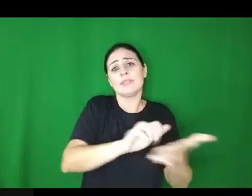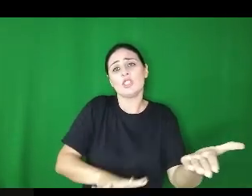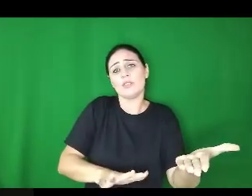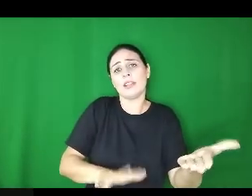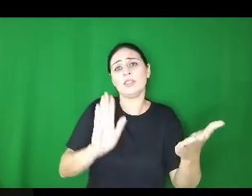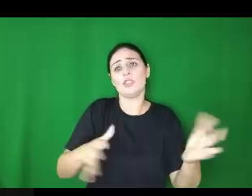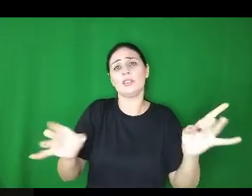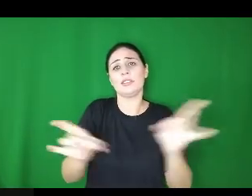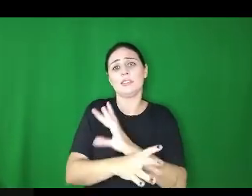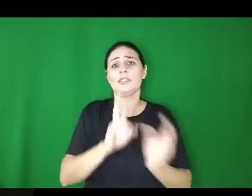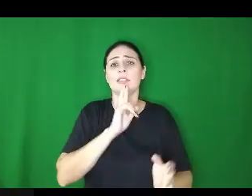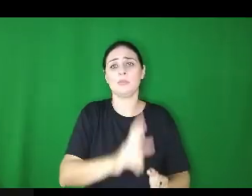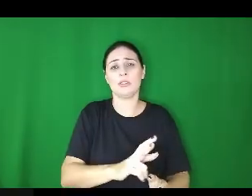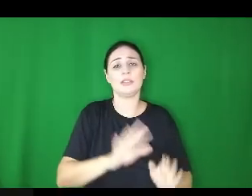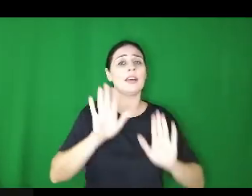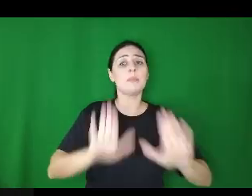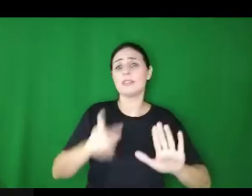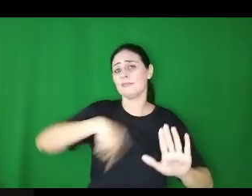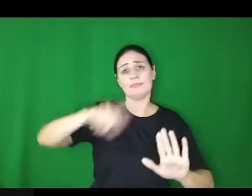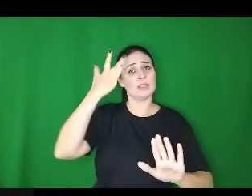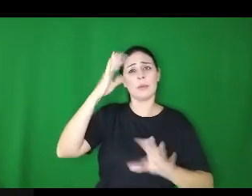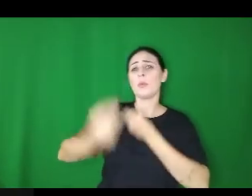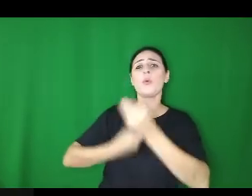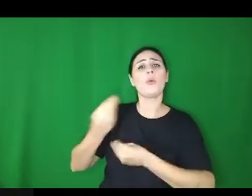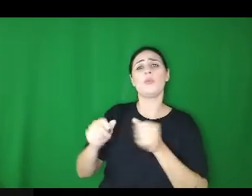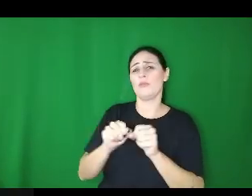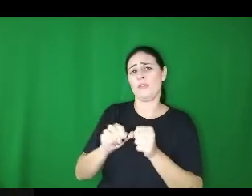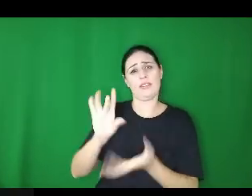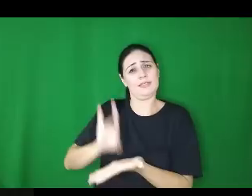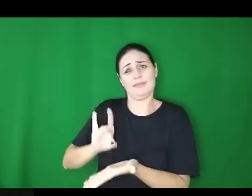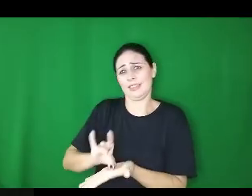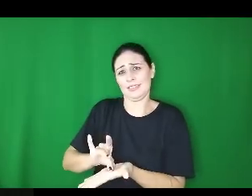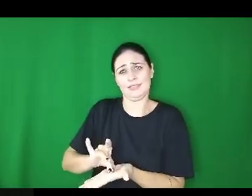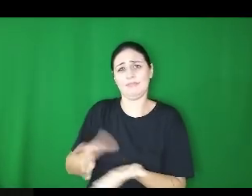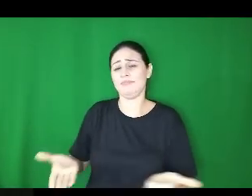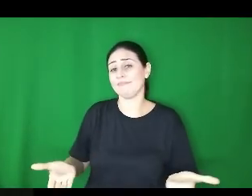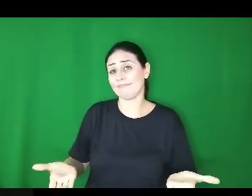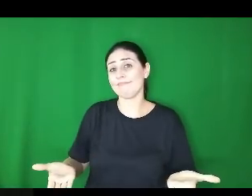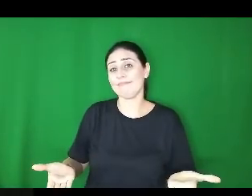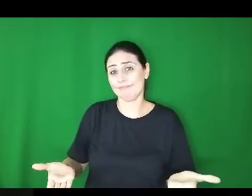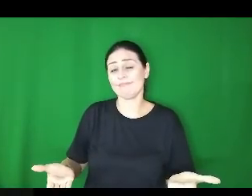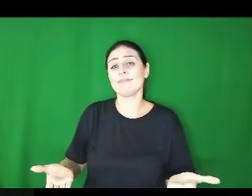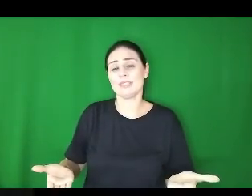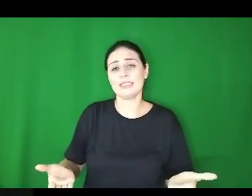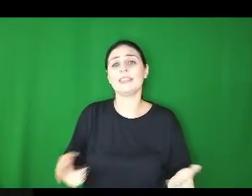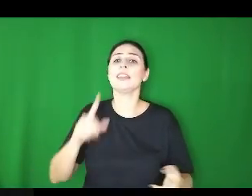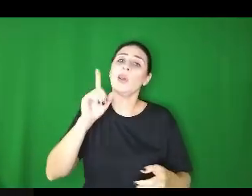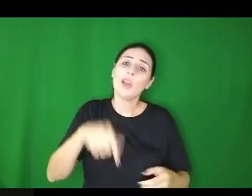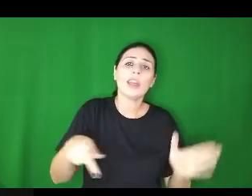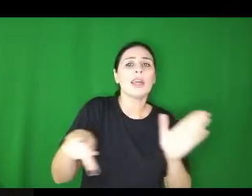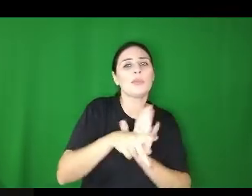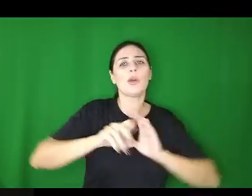momento do envio das atividades remotas. Outra coisa, é um processo obrigatório, né? Então, é